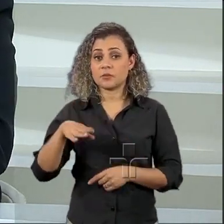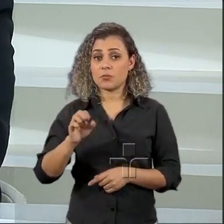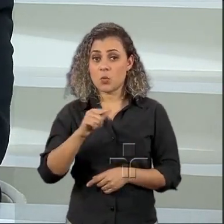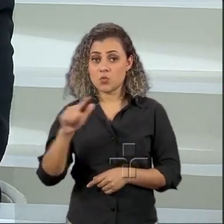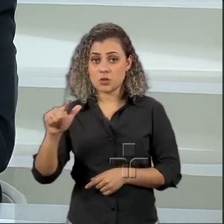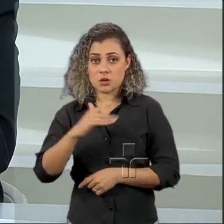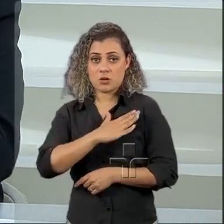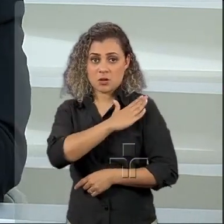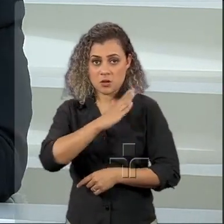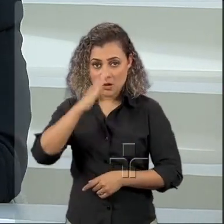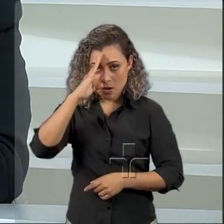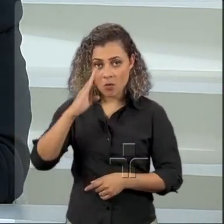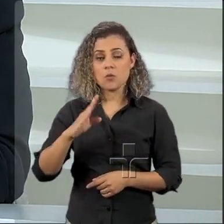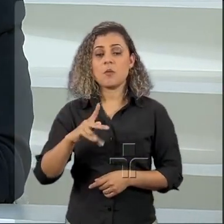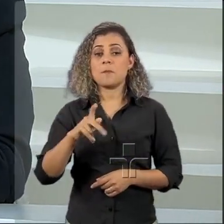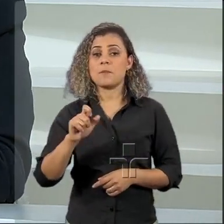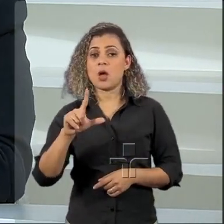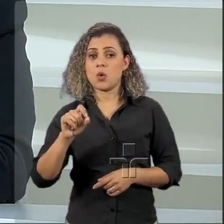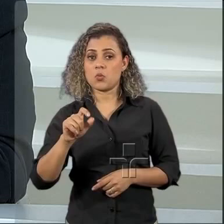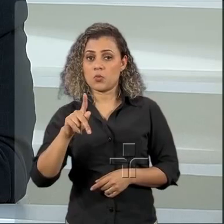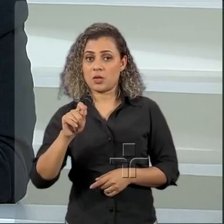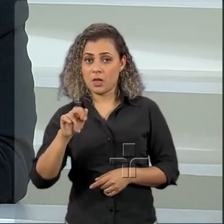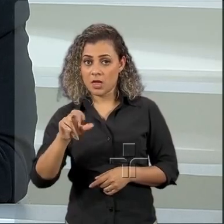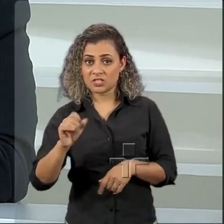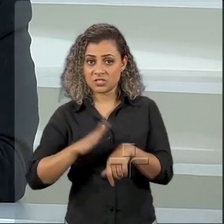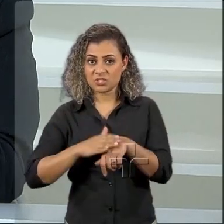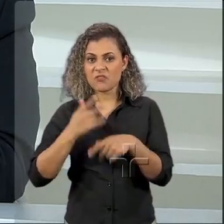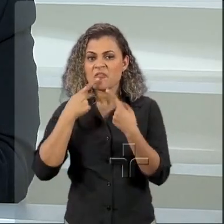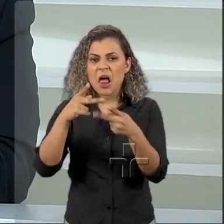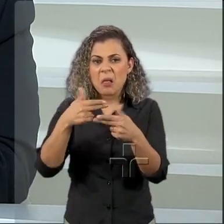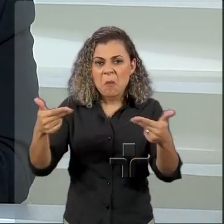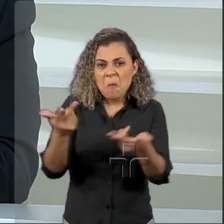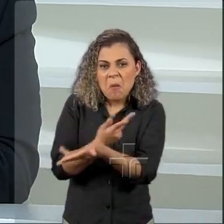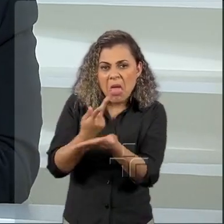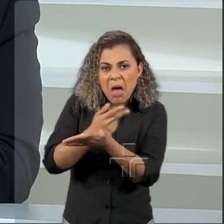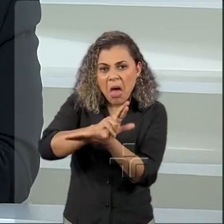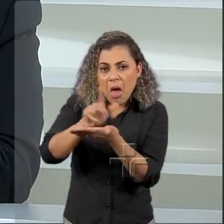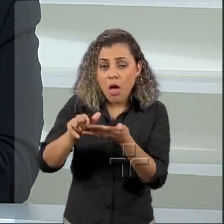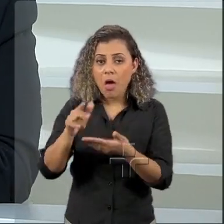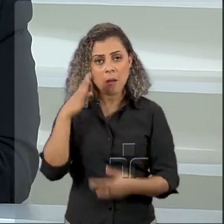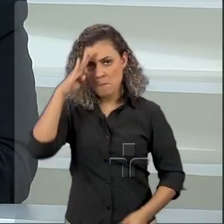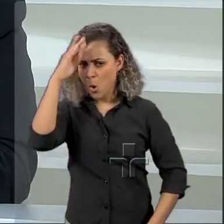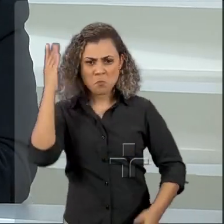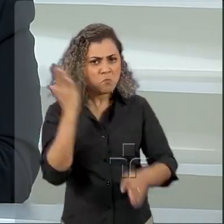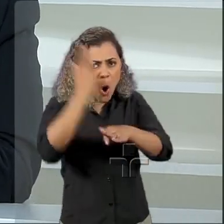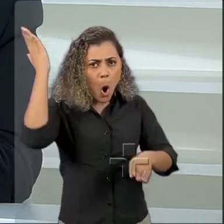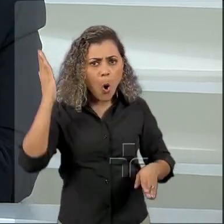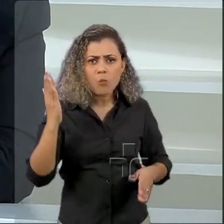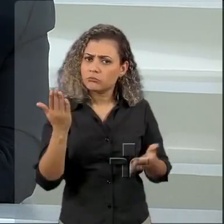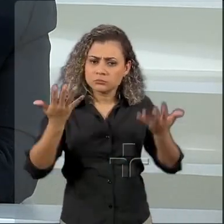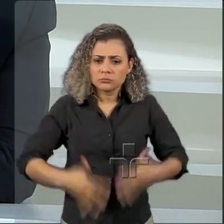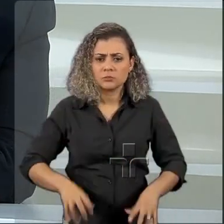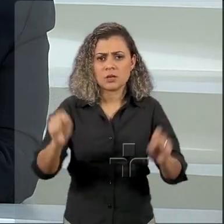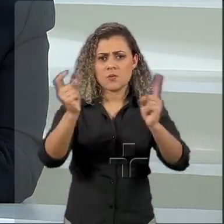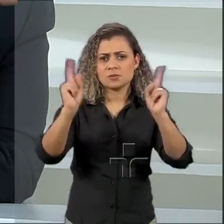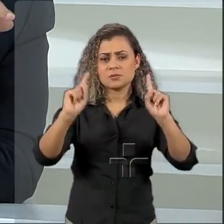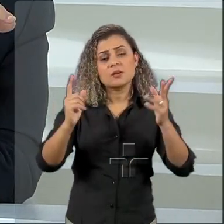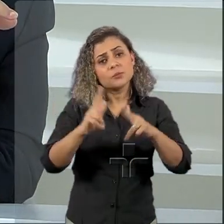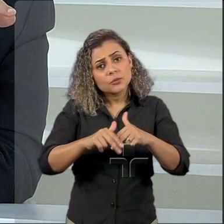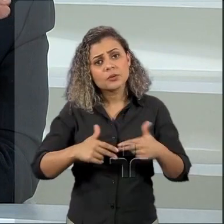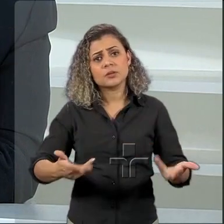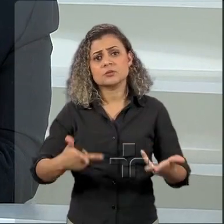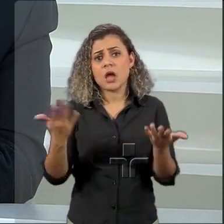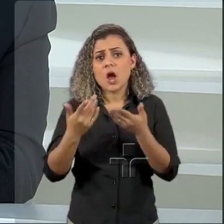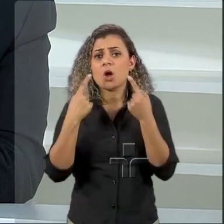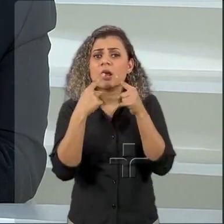destoam, ele vai lá e exerce a liderança. Isso não aconteceu com o Haddad em relação a alguns membros do PT. Agora sim ele faz a crítica ao